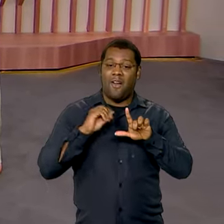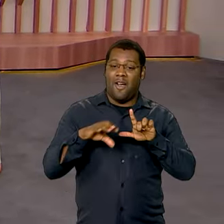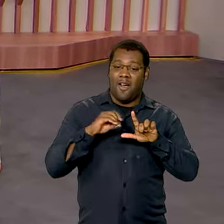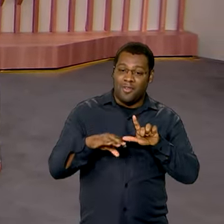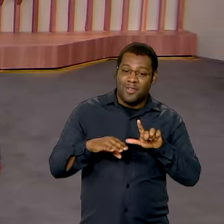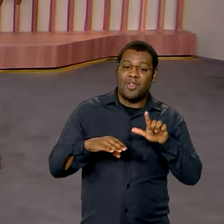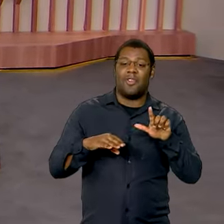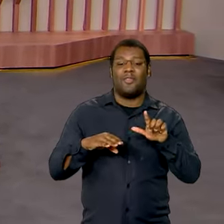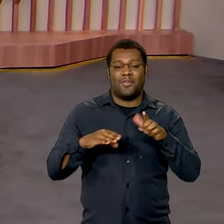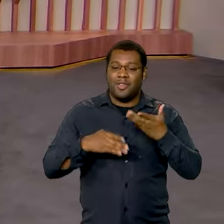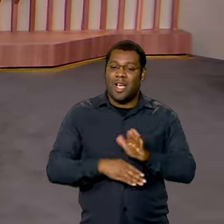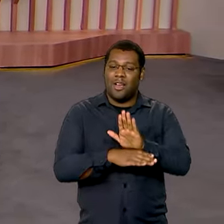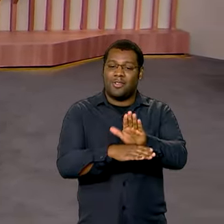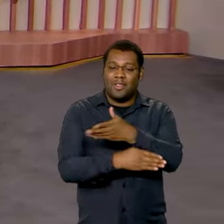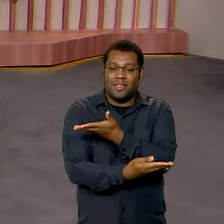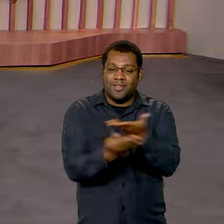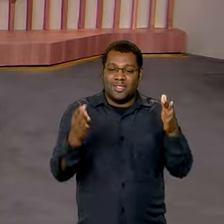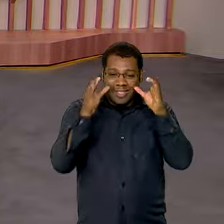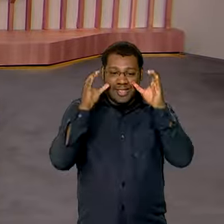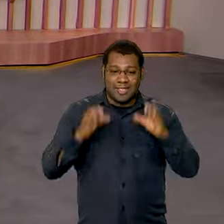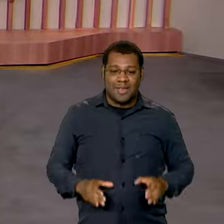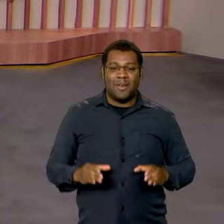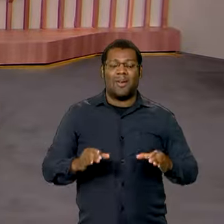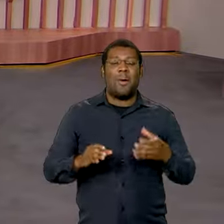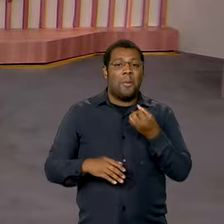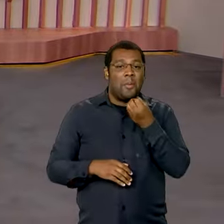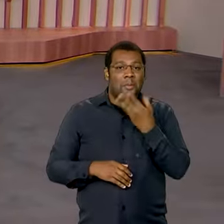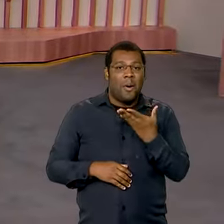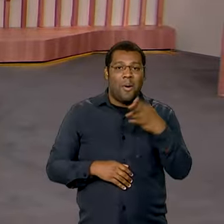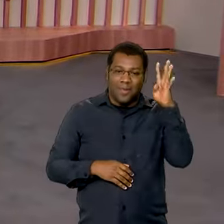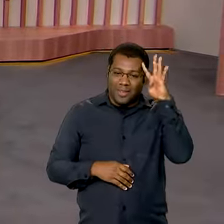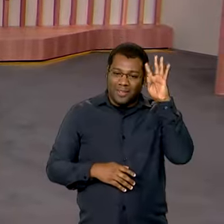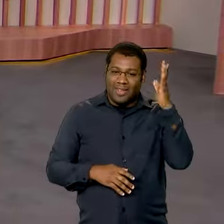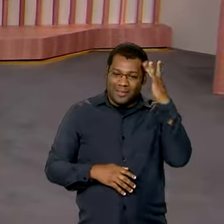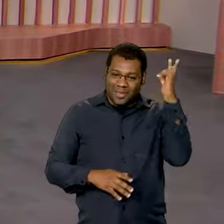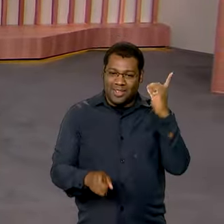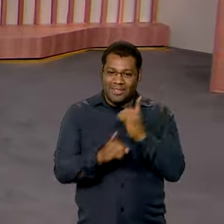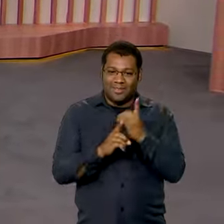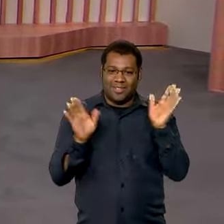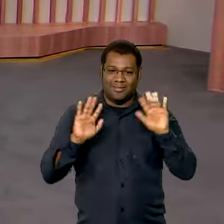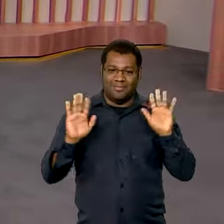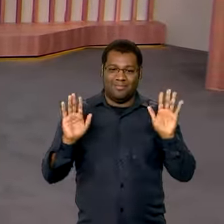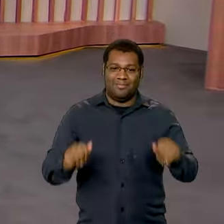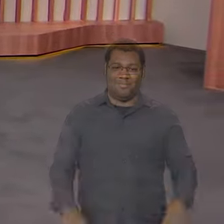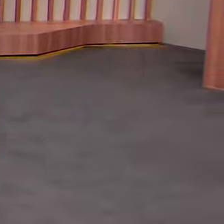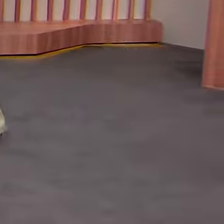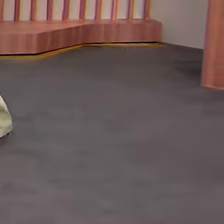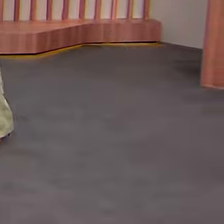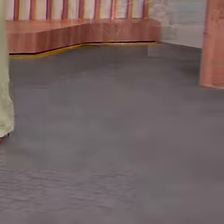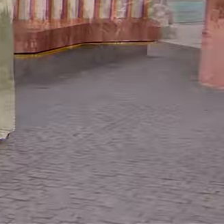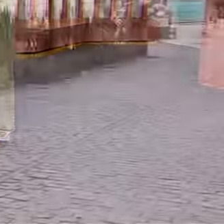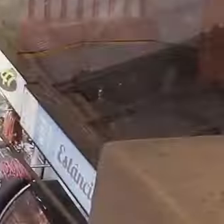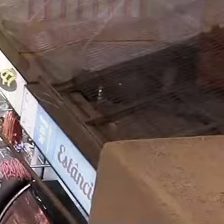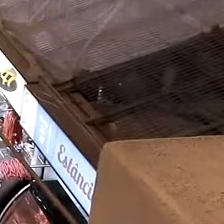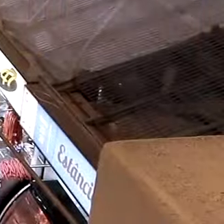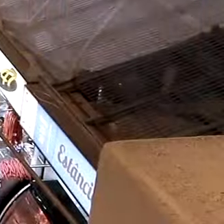serviços para você, cidadão. Uma ótima quarta-feira. Até amanhã. Tchau. Tchau. Tchau.